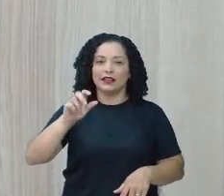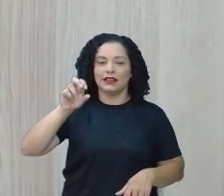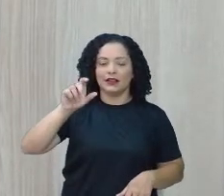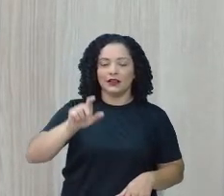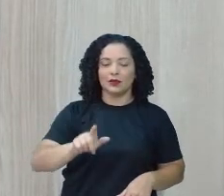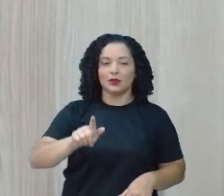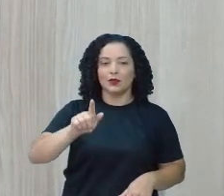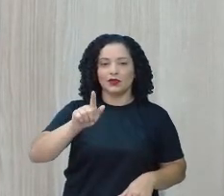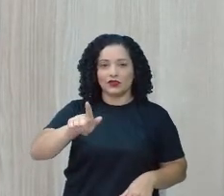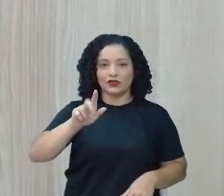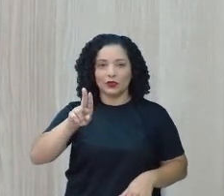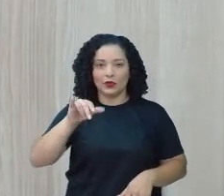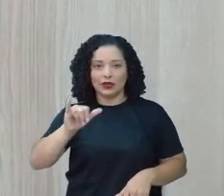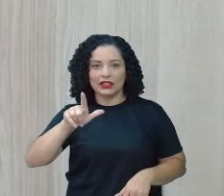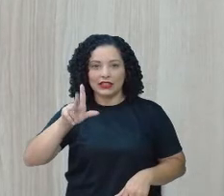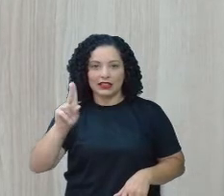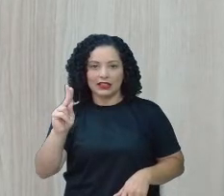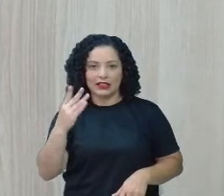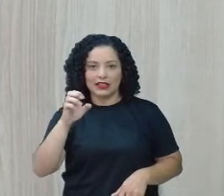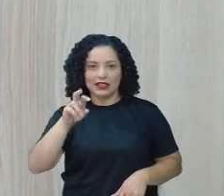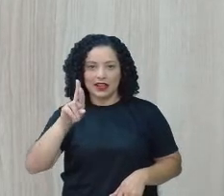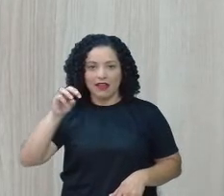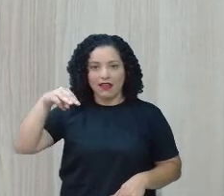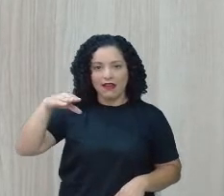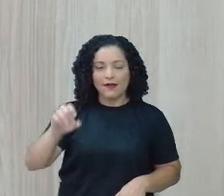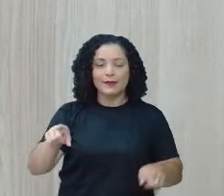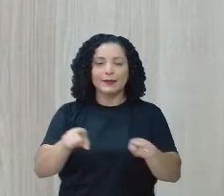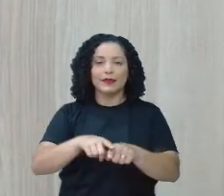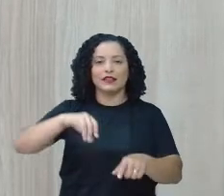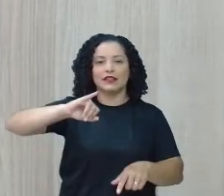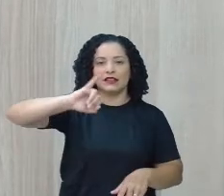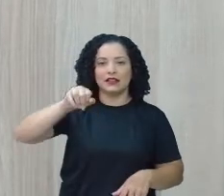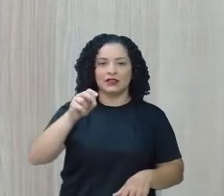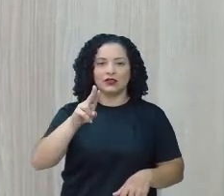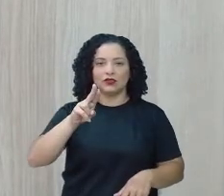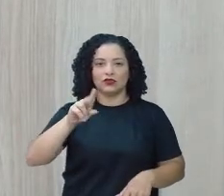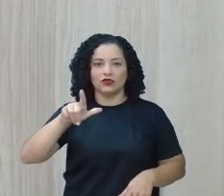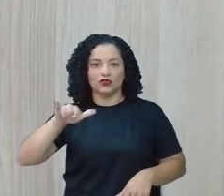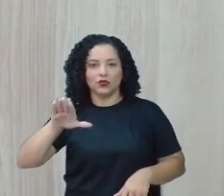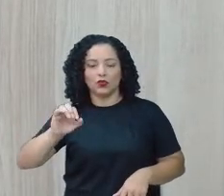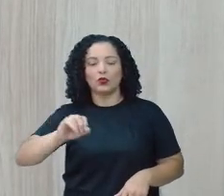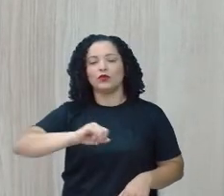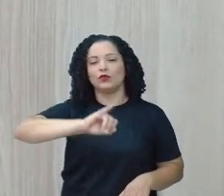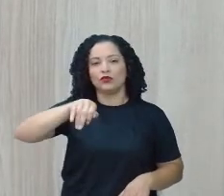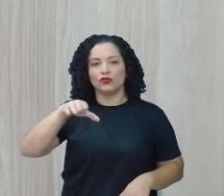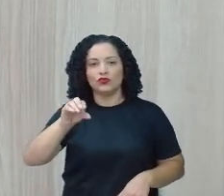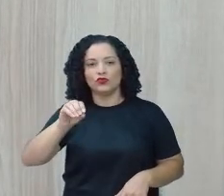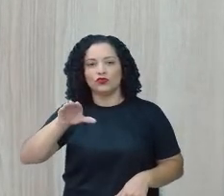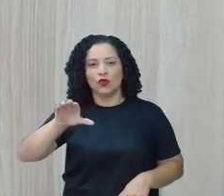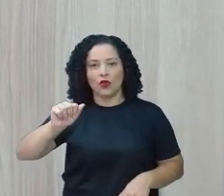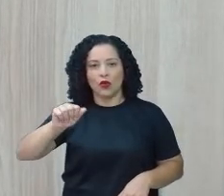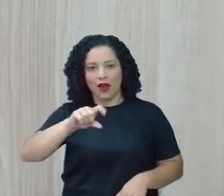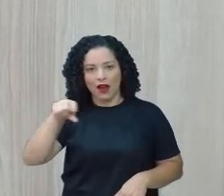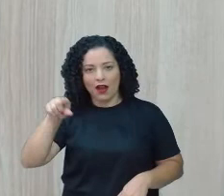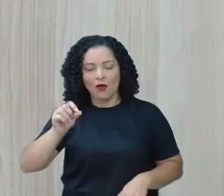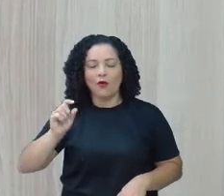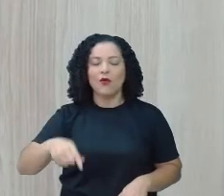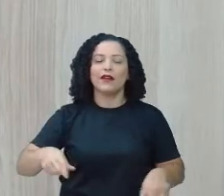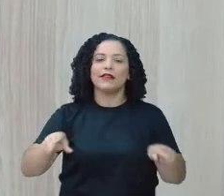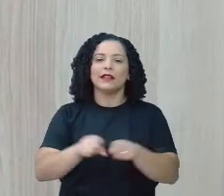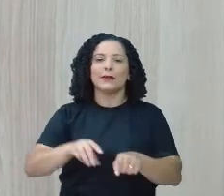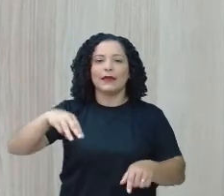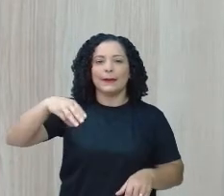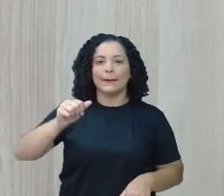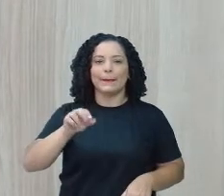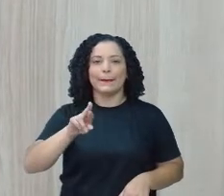que ainda não colocou a escola, Júlio, João, Maria, então Letícia, mais uma vez. Então, a interação